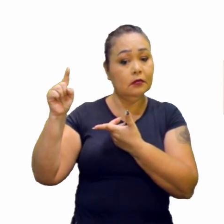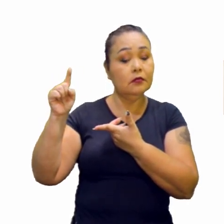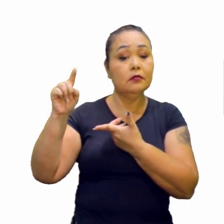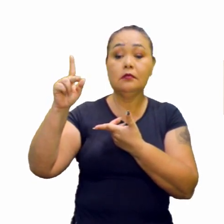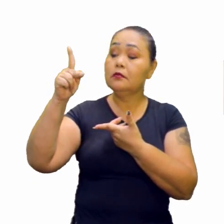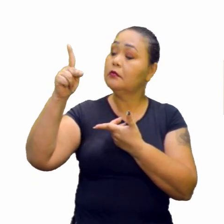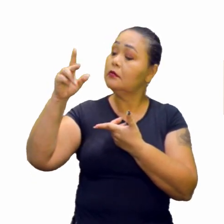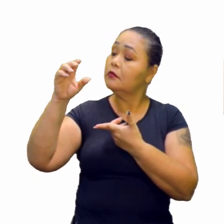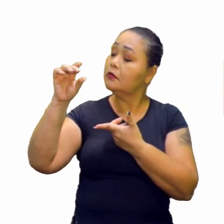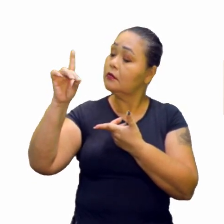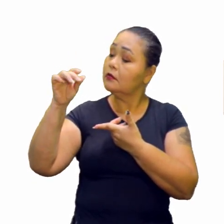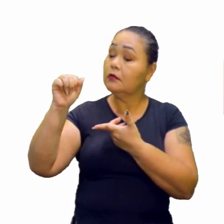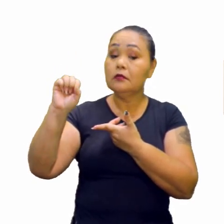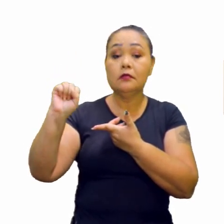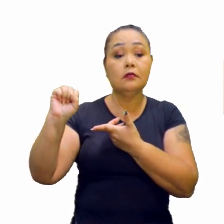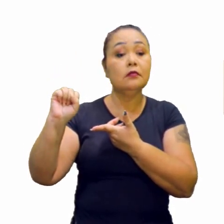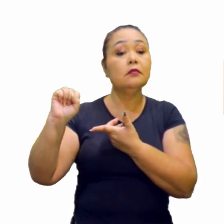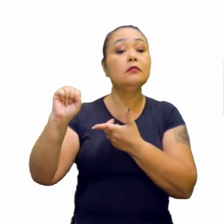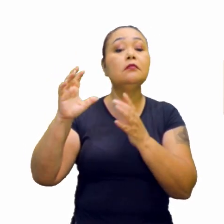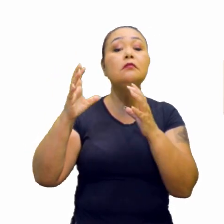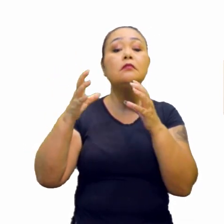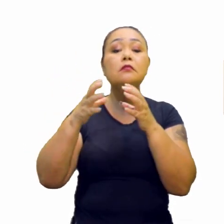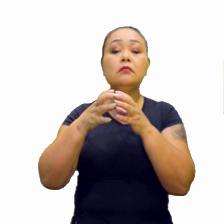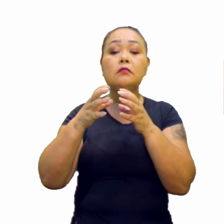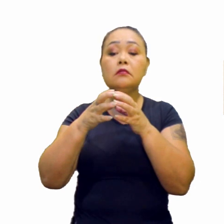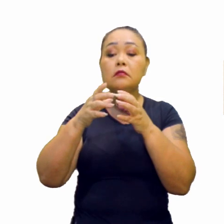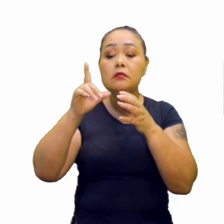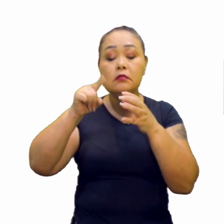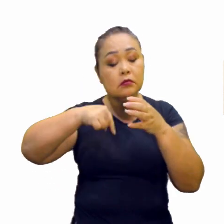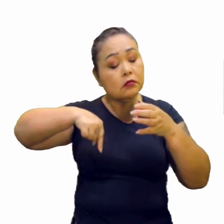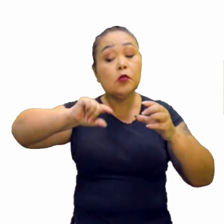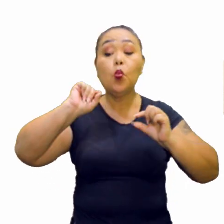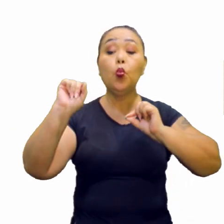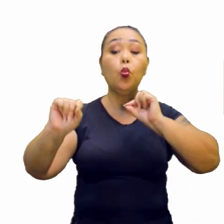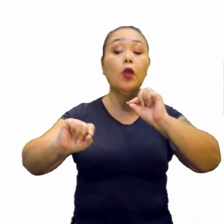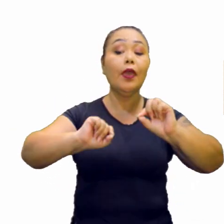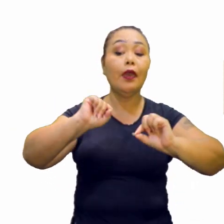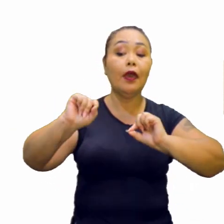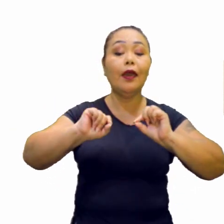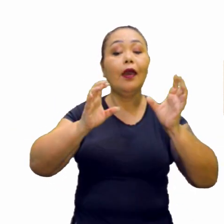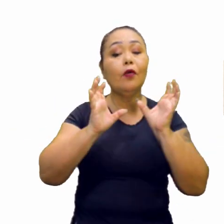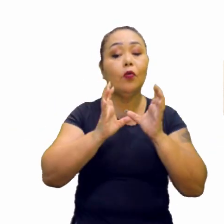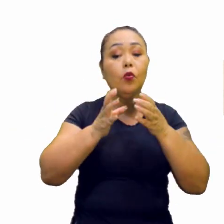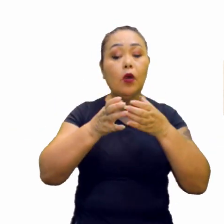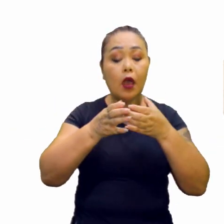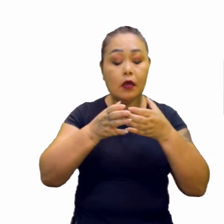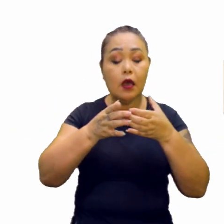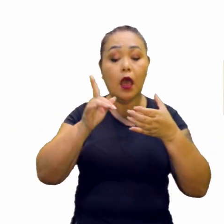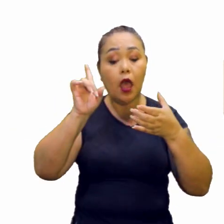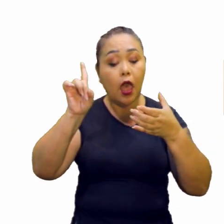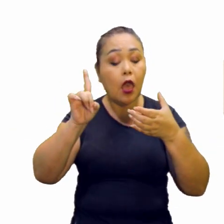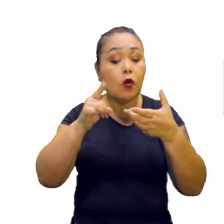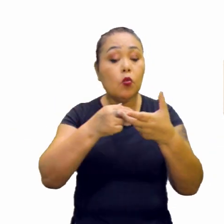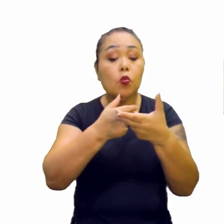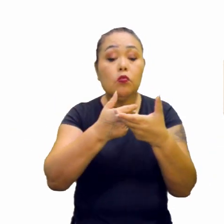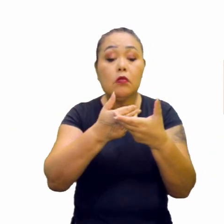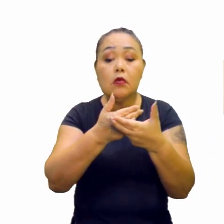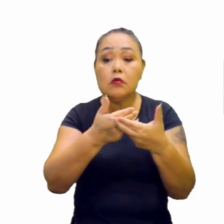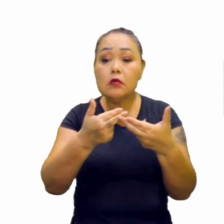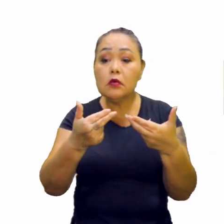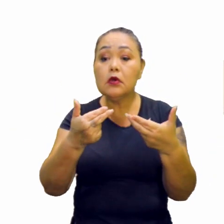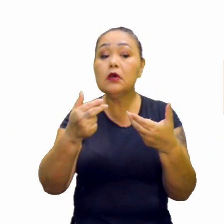A poda compreende um conjunto de operações que se efetuam na planta e